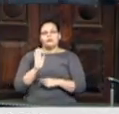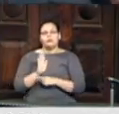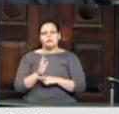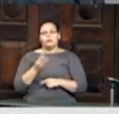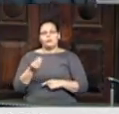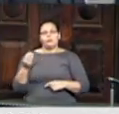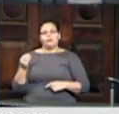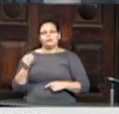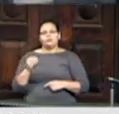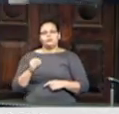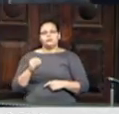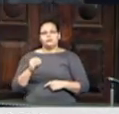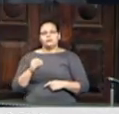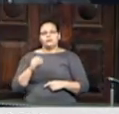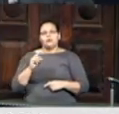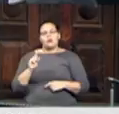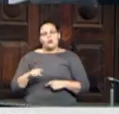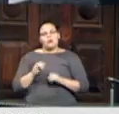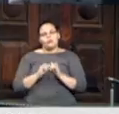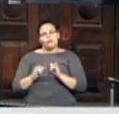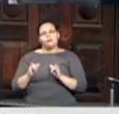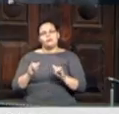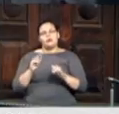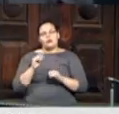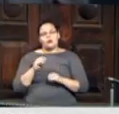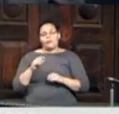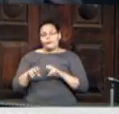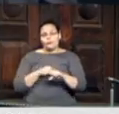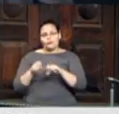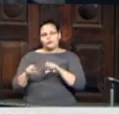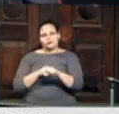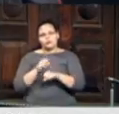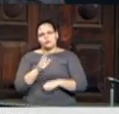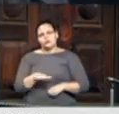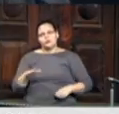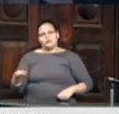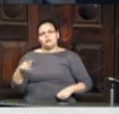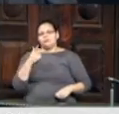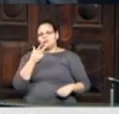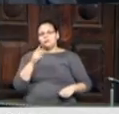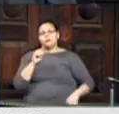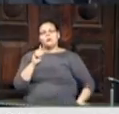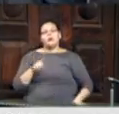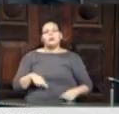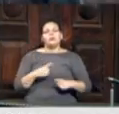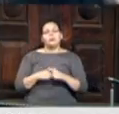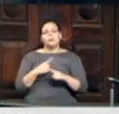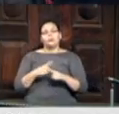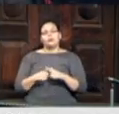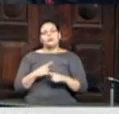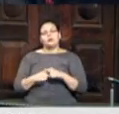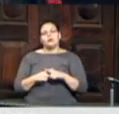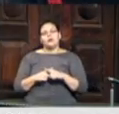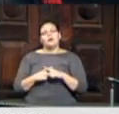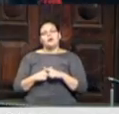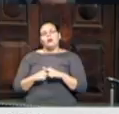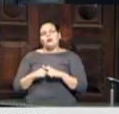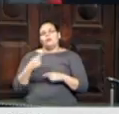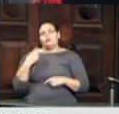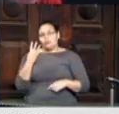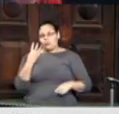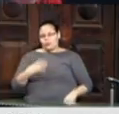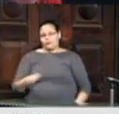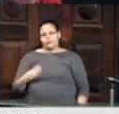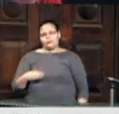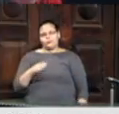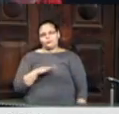muito na formação das nossas crianças. E digo isso porque dos meus 4